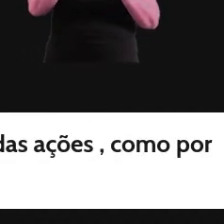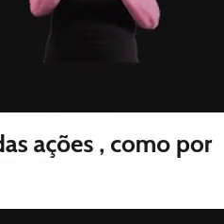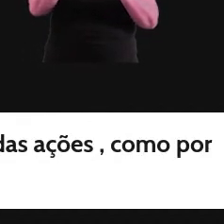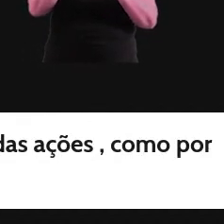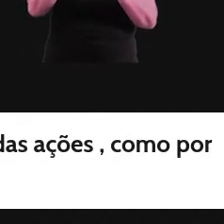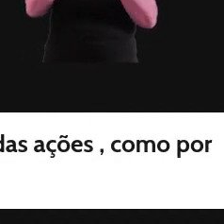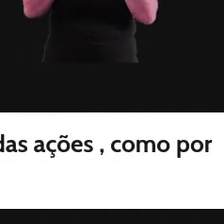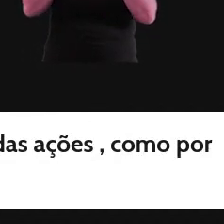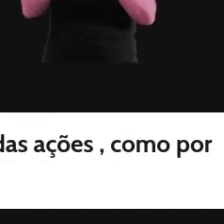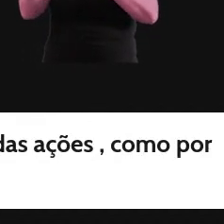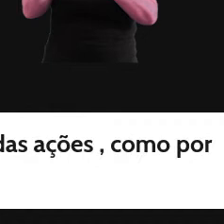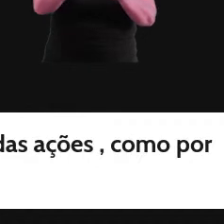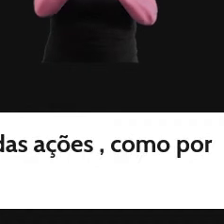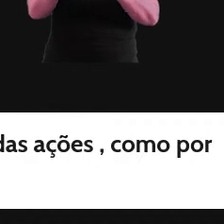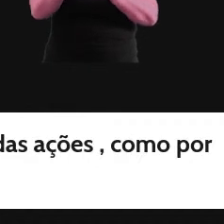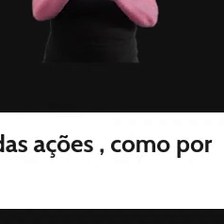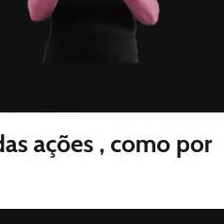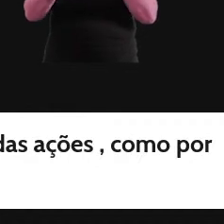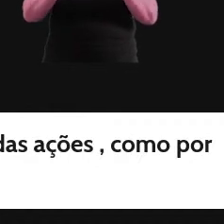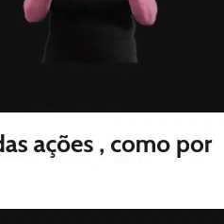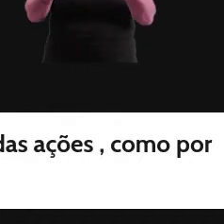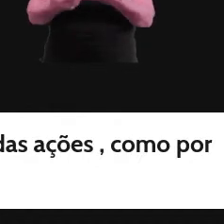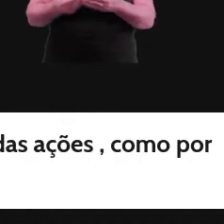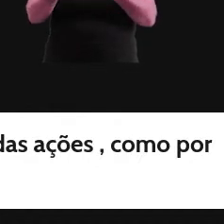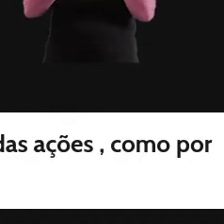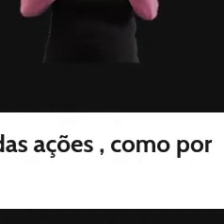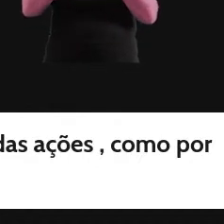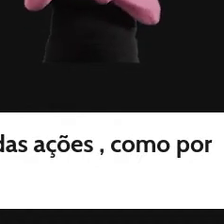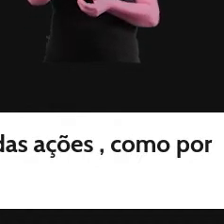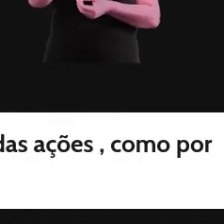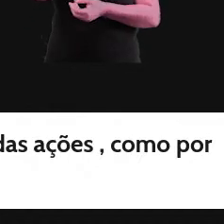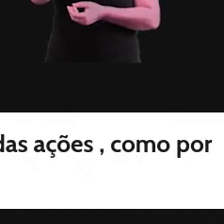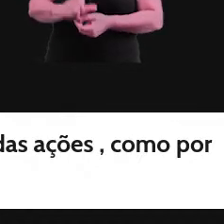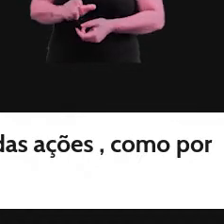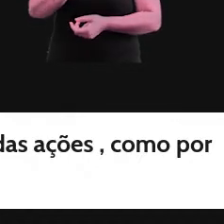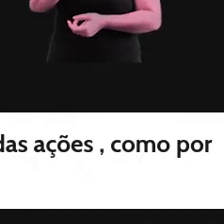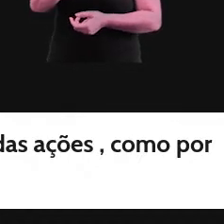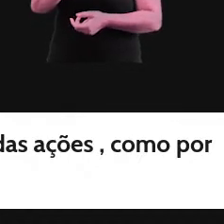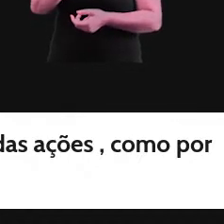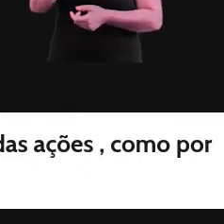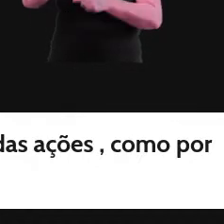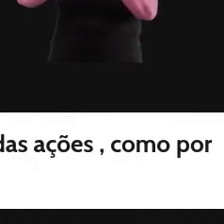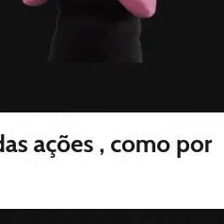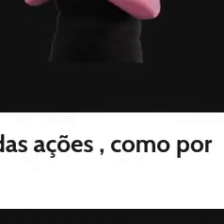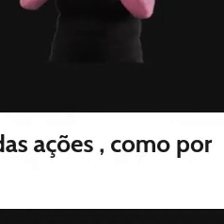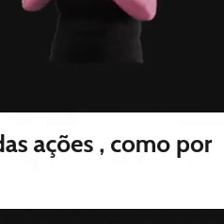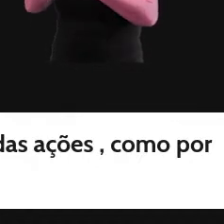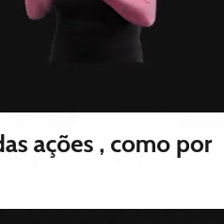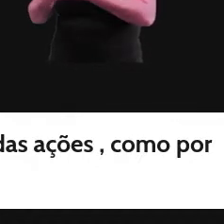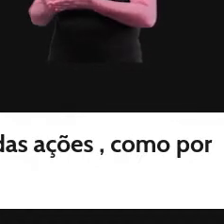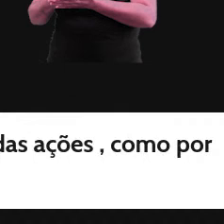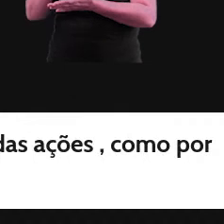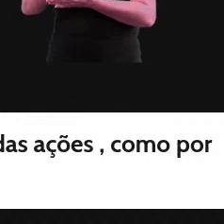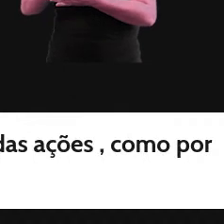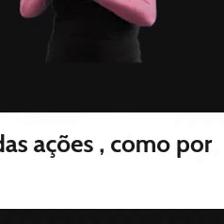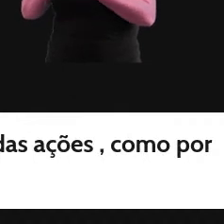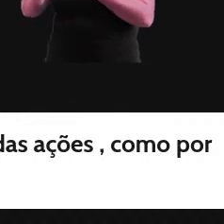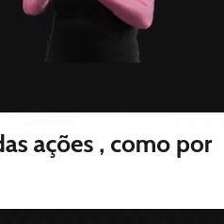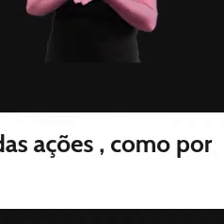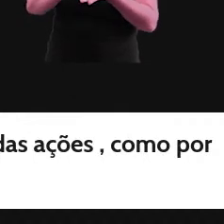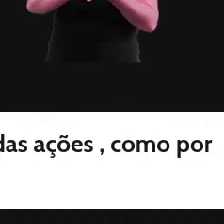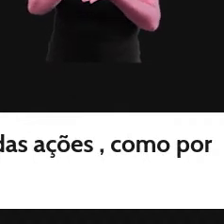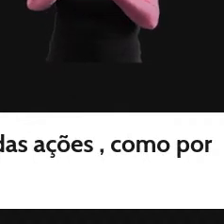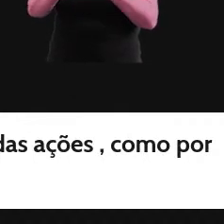quando a exposição ela é financiada pela iniciativa privada e quem é aquela, né, aquela empresa, enfim, aquela indústria, às vezes, que está